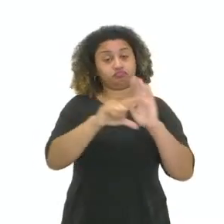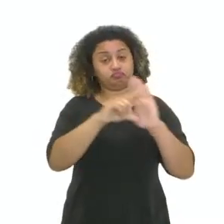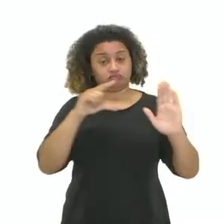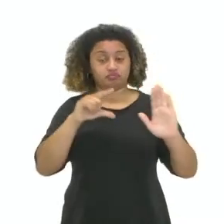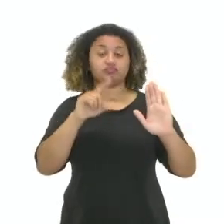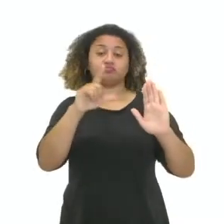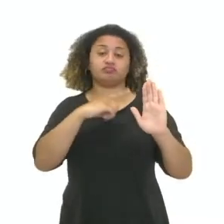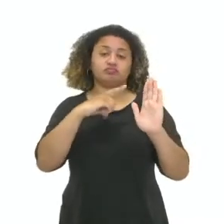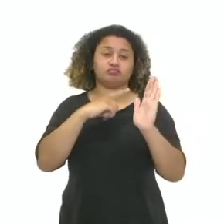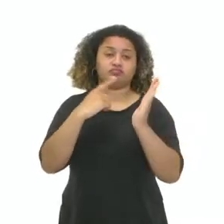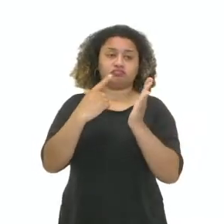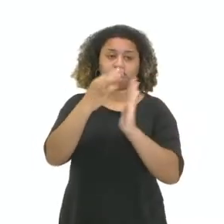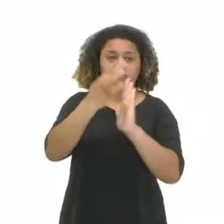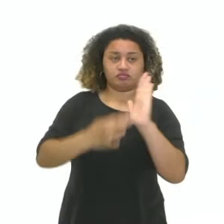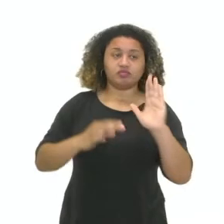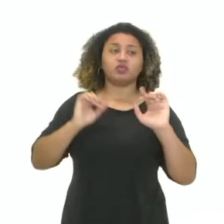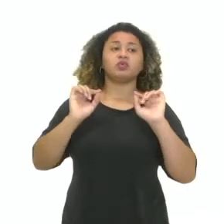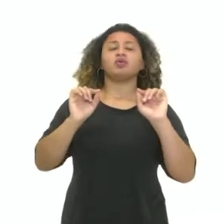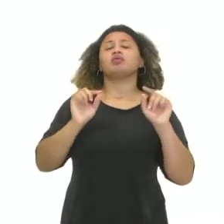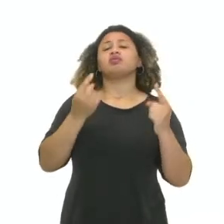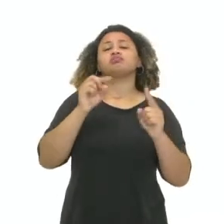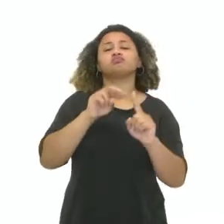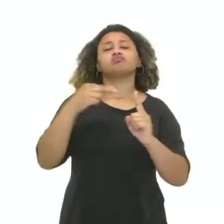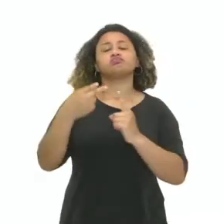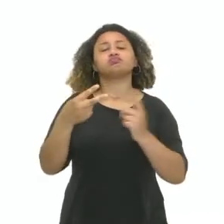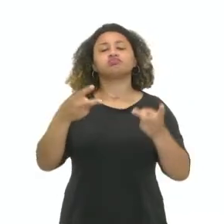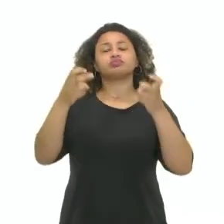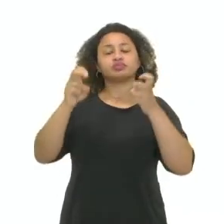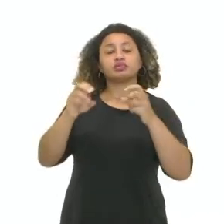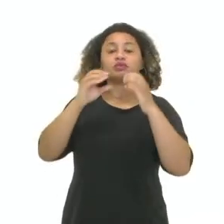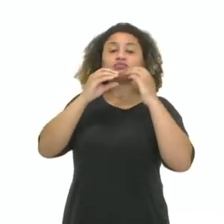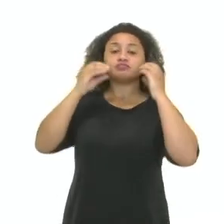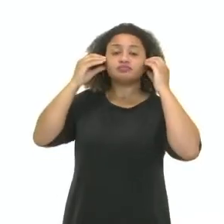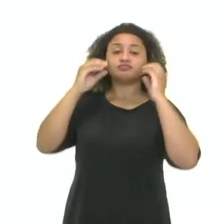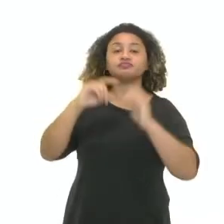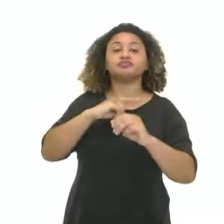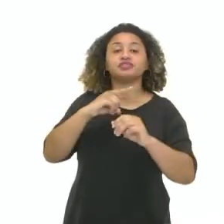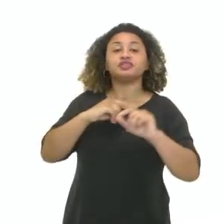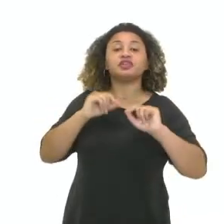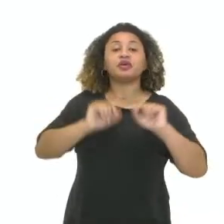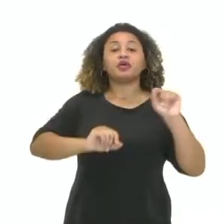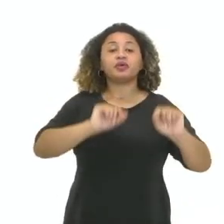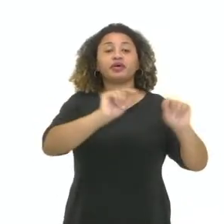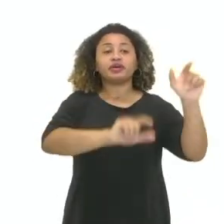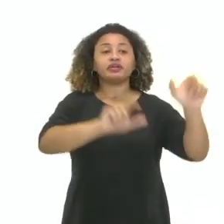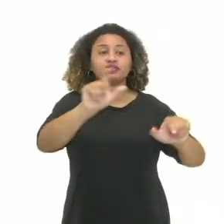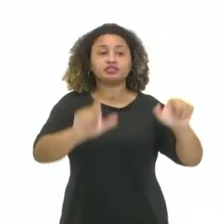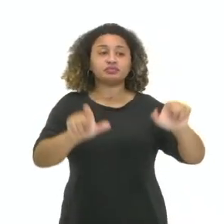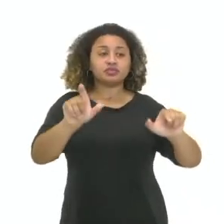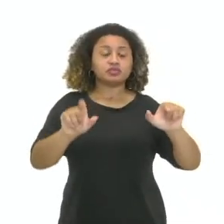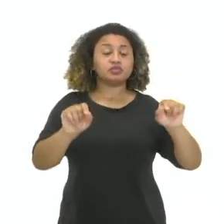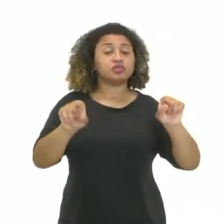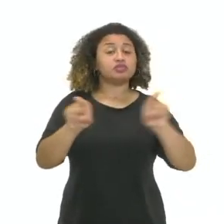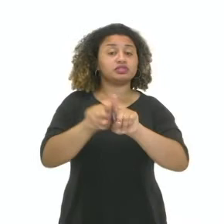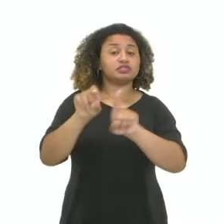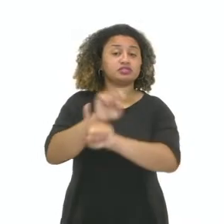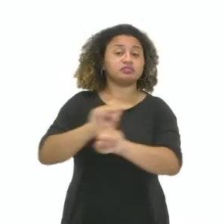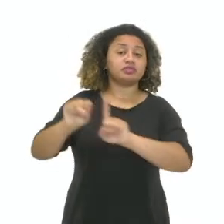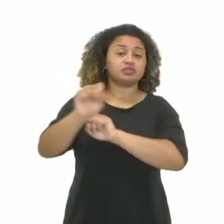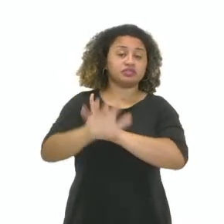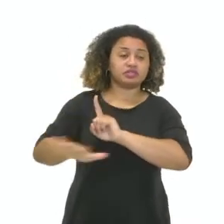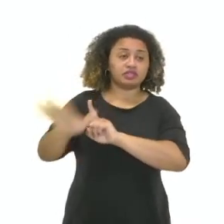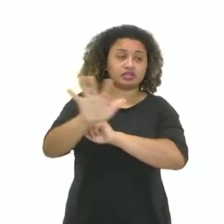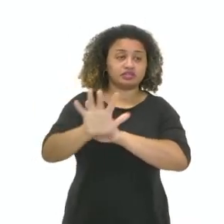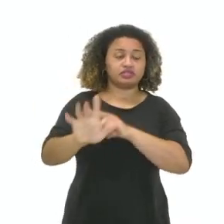obra, qual é a visão que Machado de Assis tinha sobre as pessoas e sobre a sociedade? Na